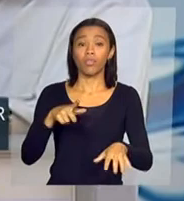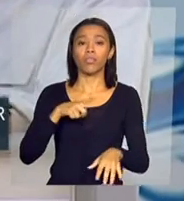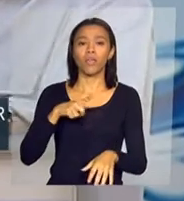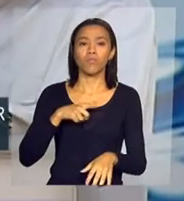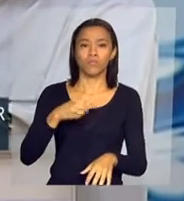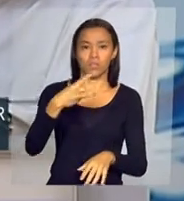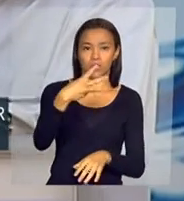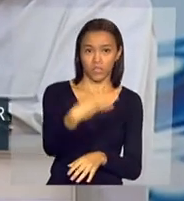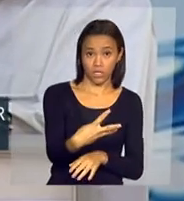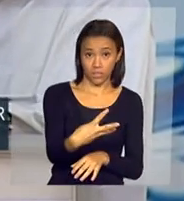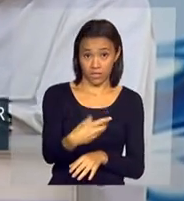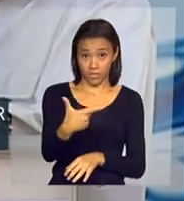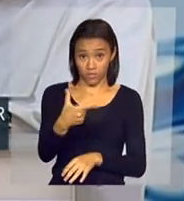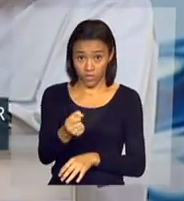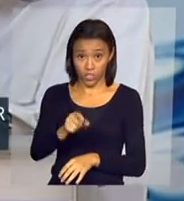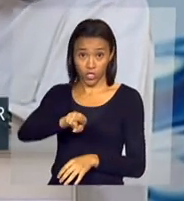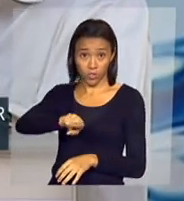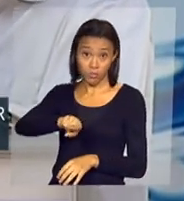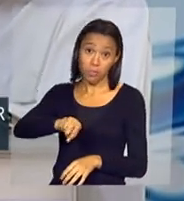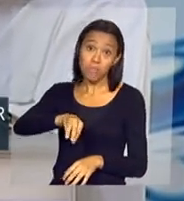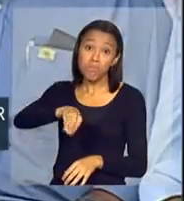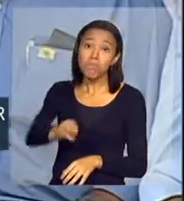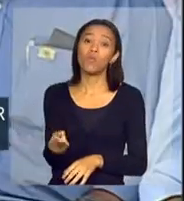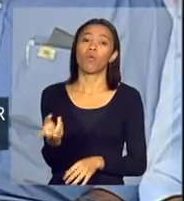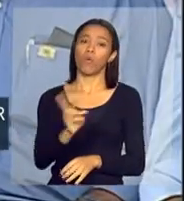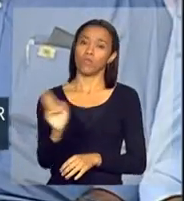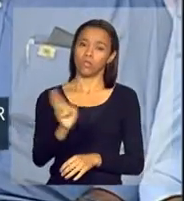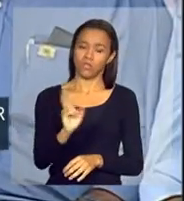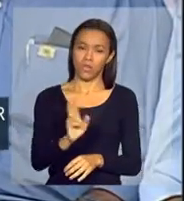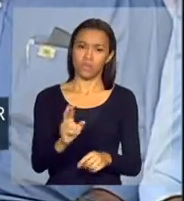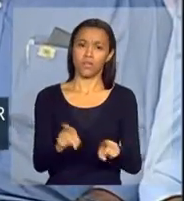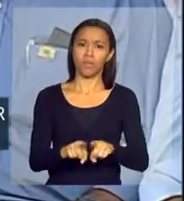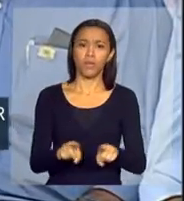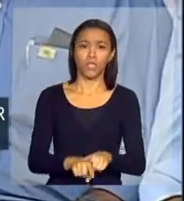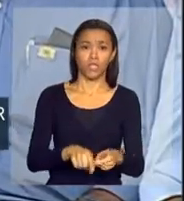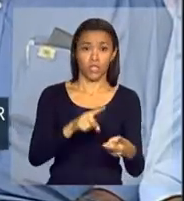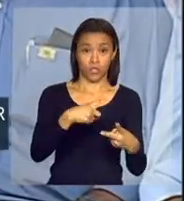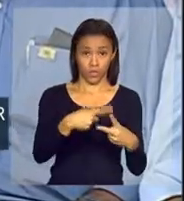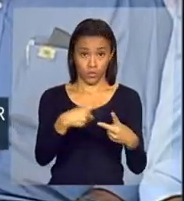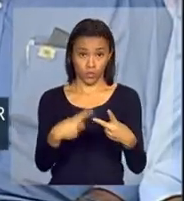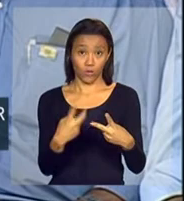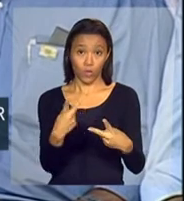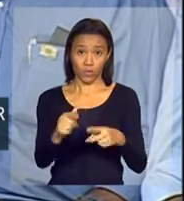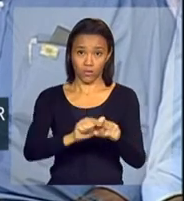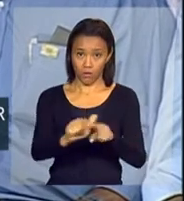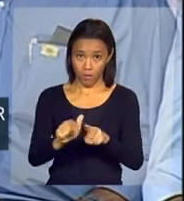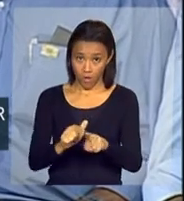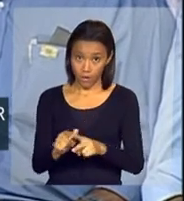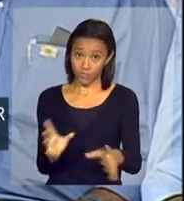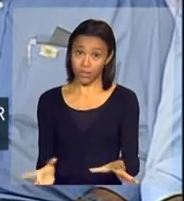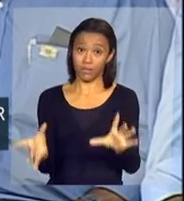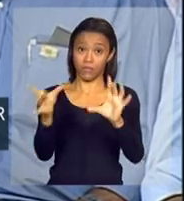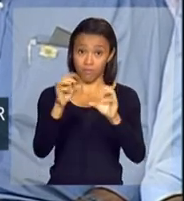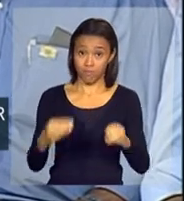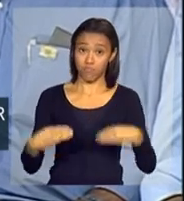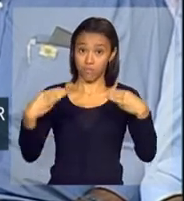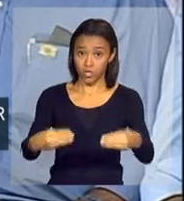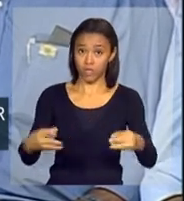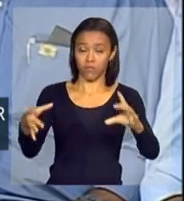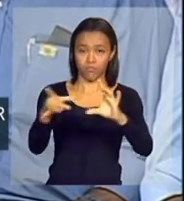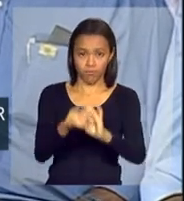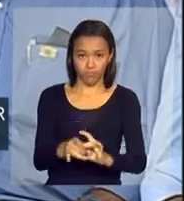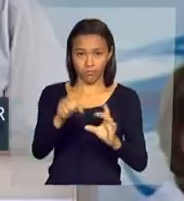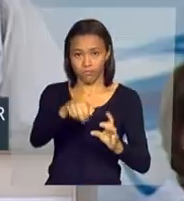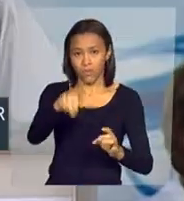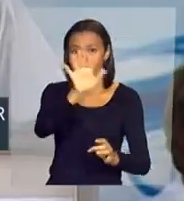320 milhões de reais em duas ações importantes através do Ministério da Integração Nacional. É